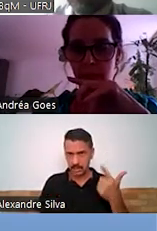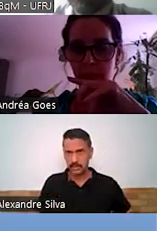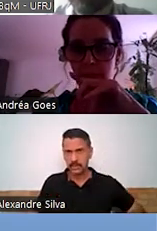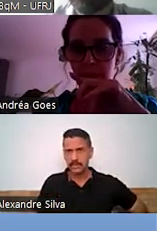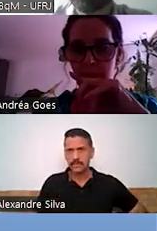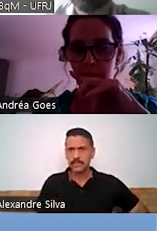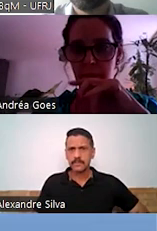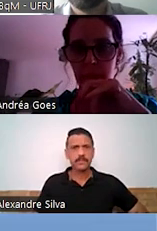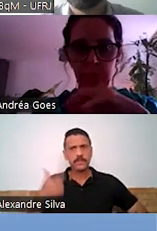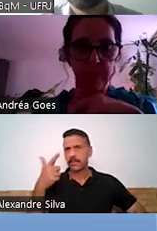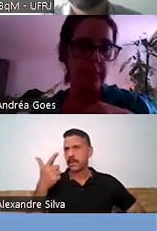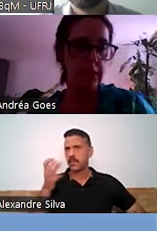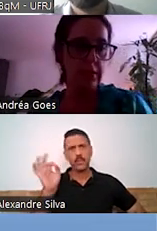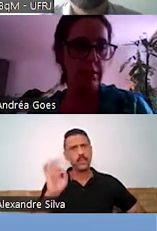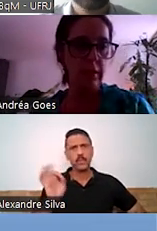Aqui também não está.